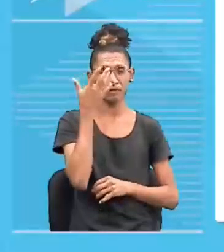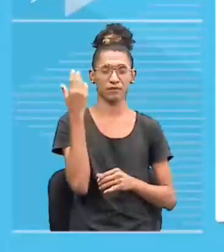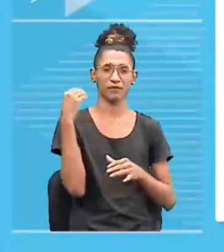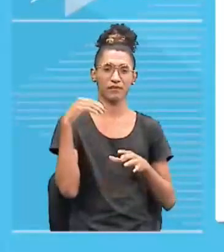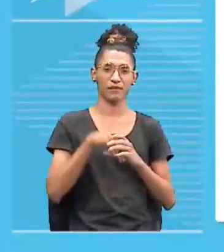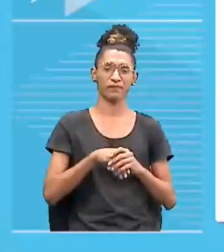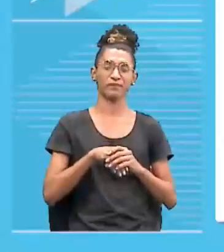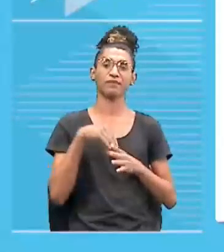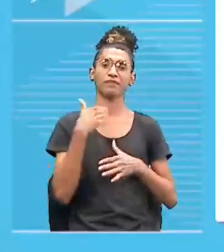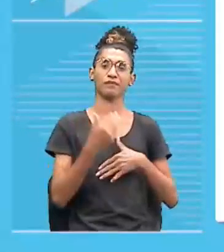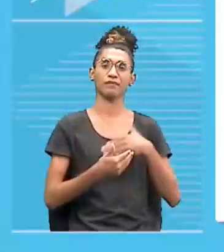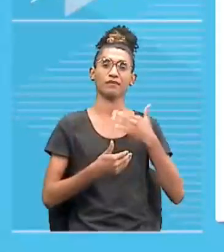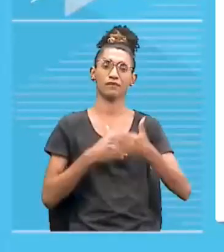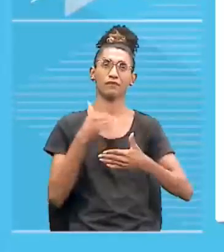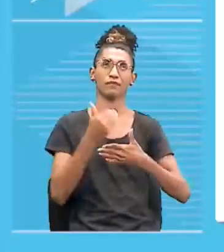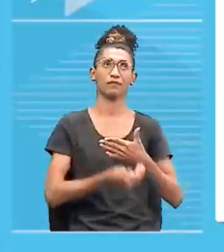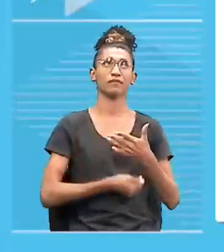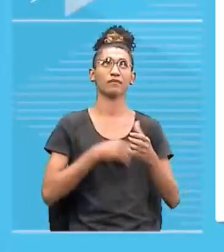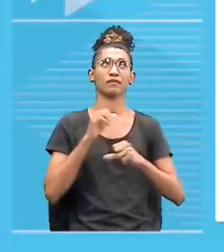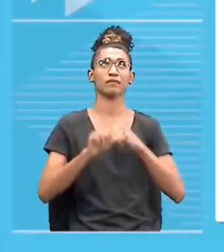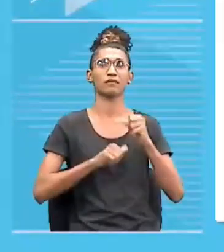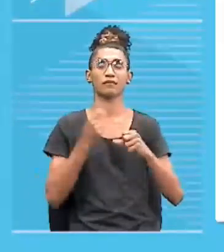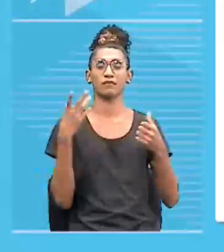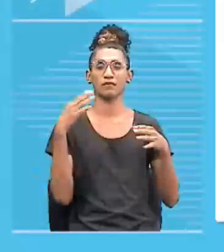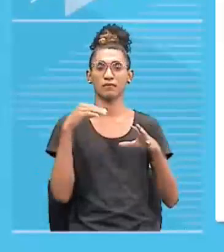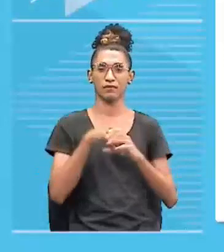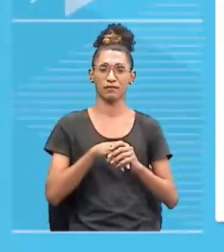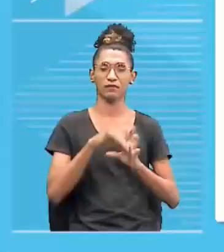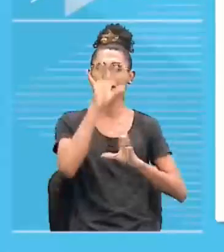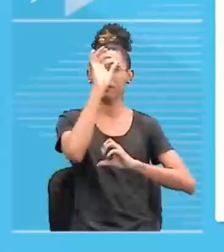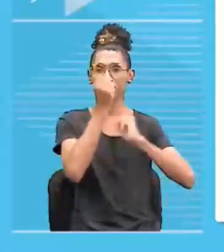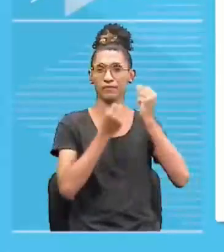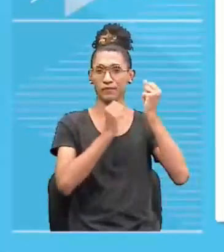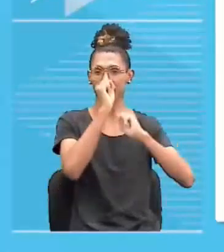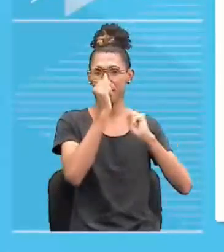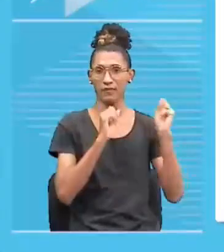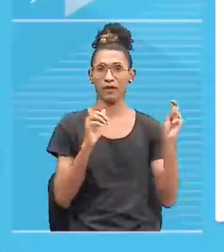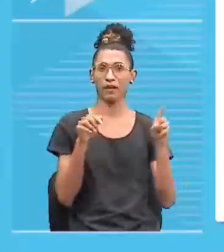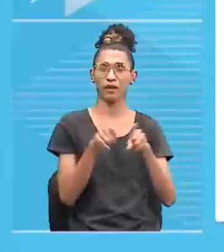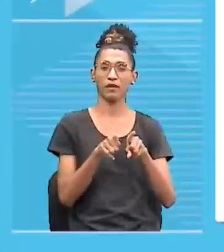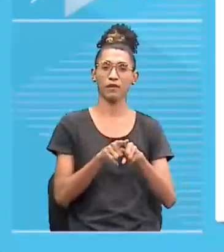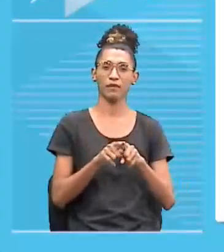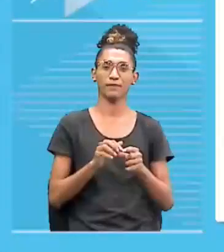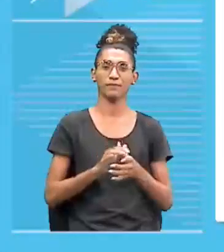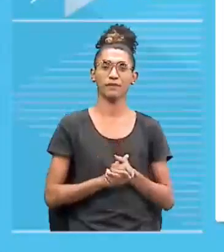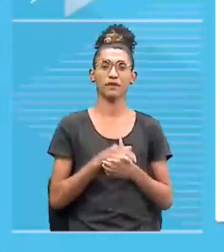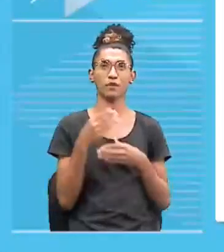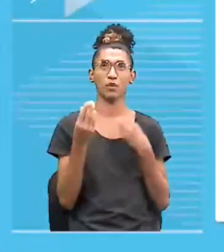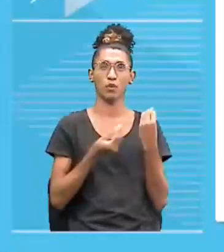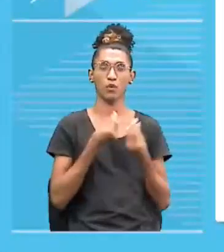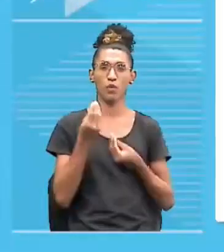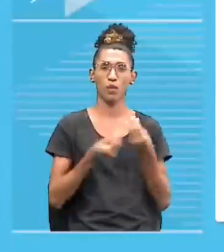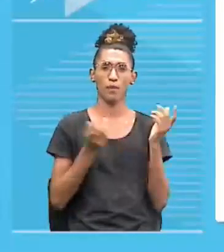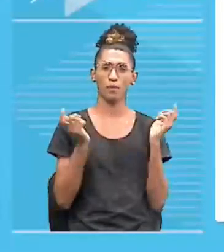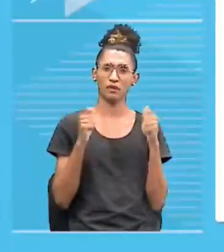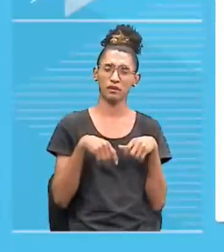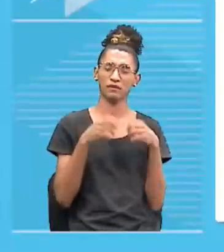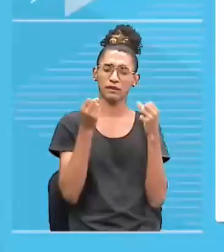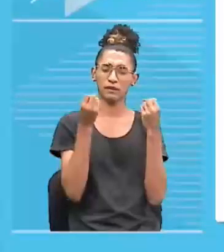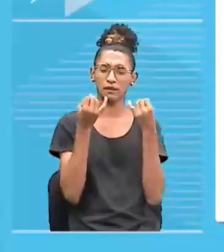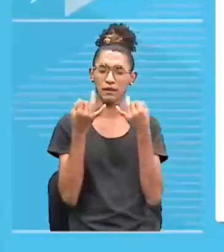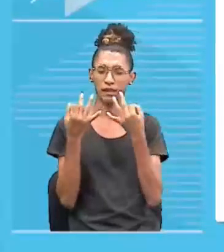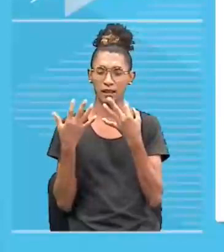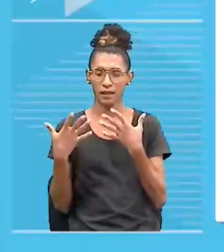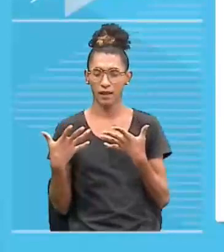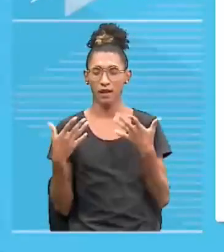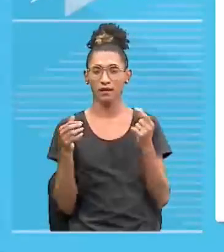de transformação de uma fábrica dessas, deixando de ser, como é que eu posso falar para vocês?